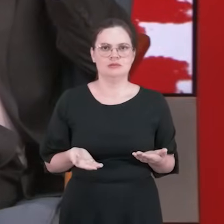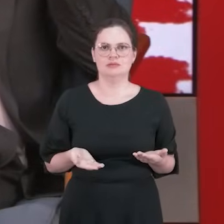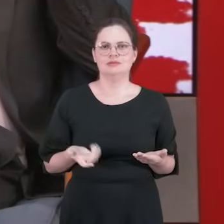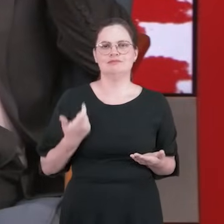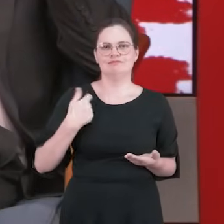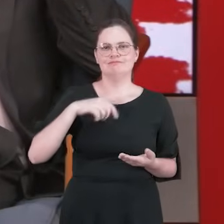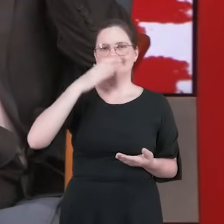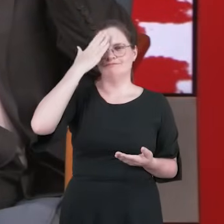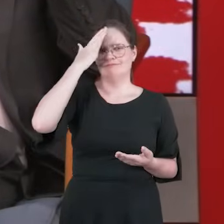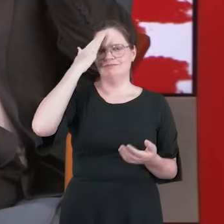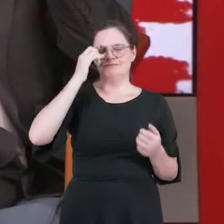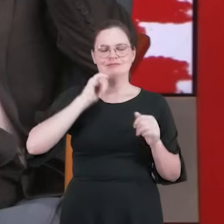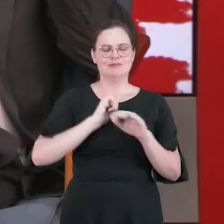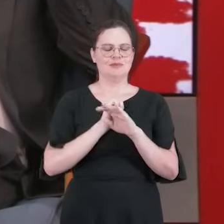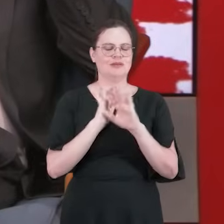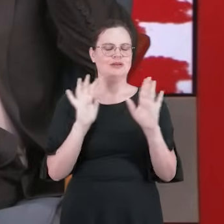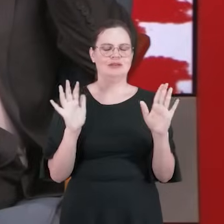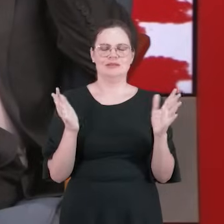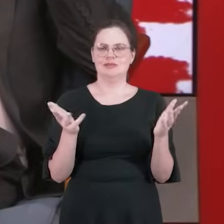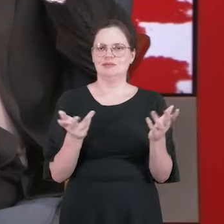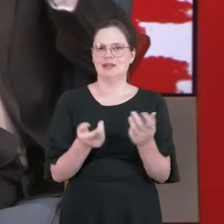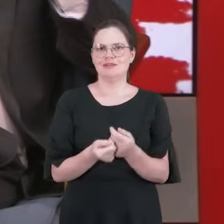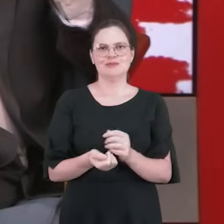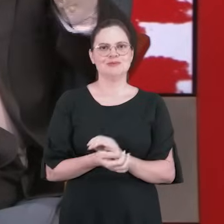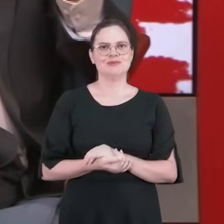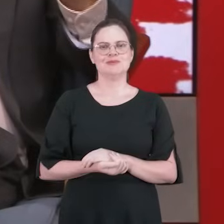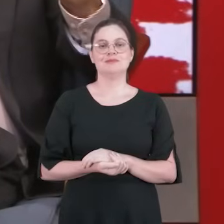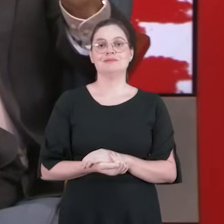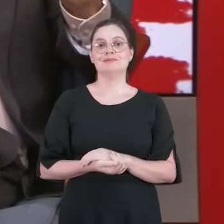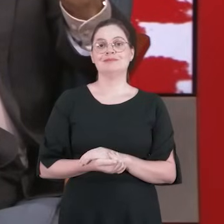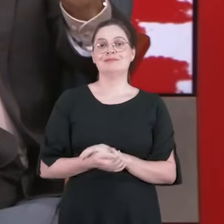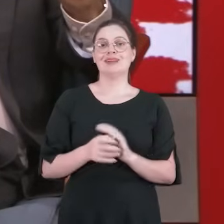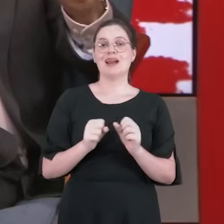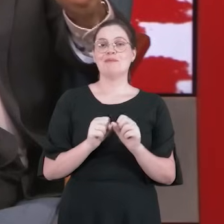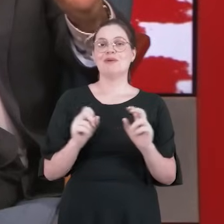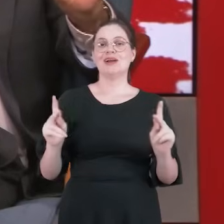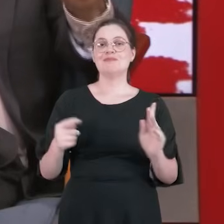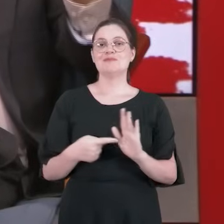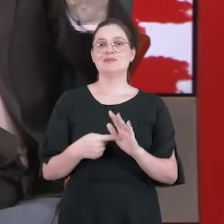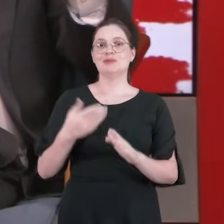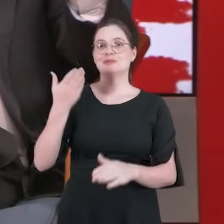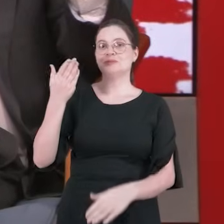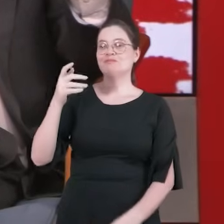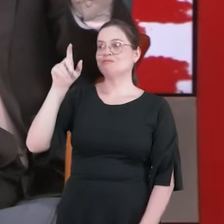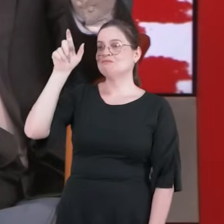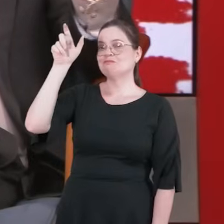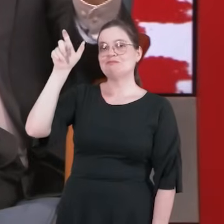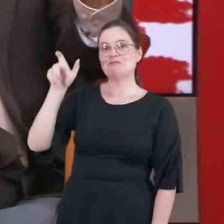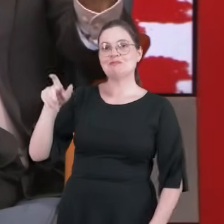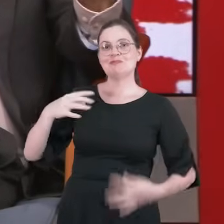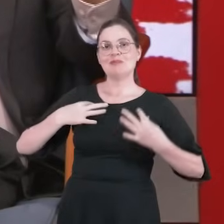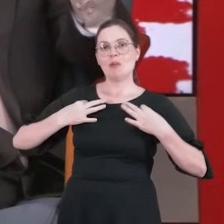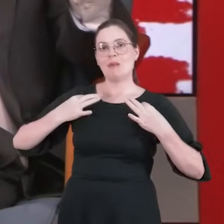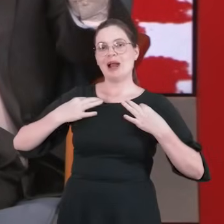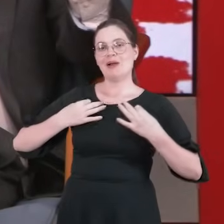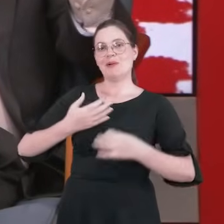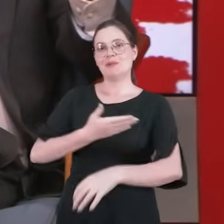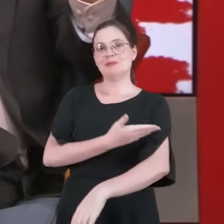nós entendemos uma coisa extraordinária. E estava vestido de uma